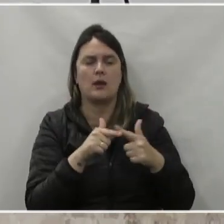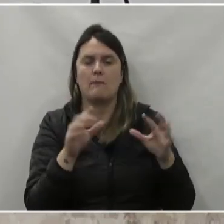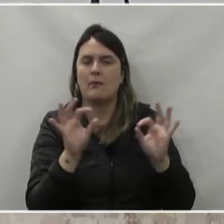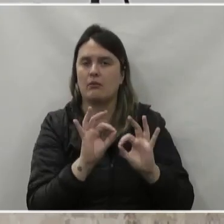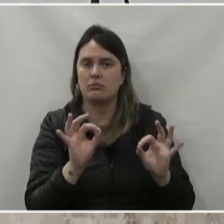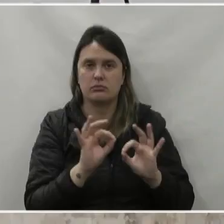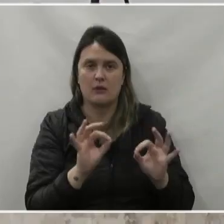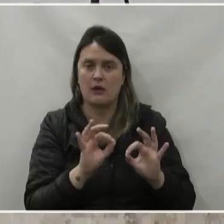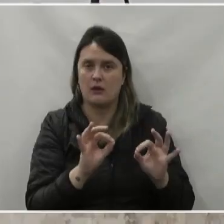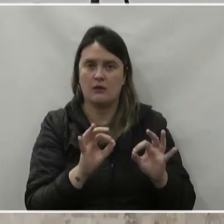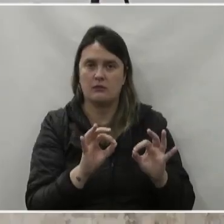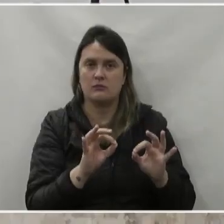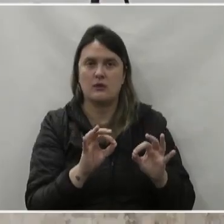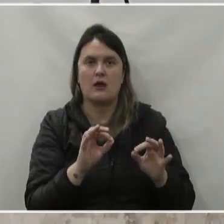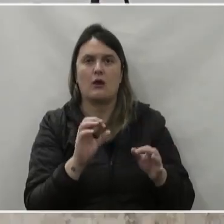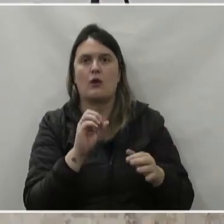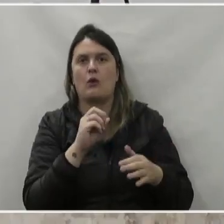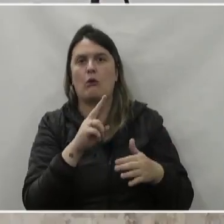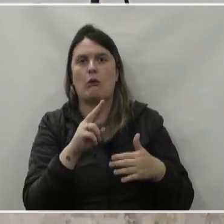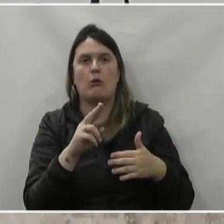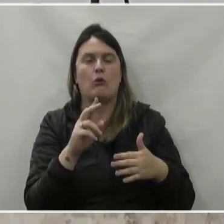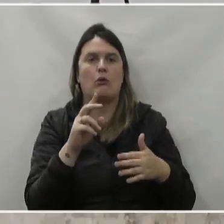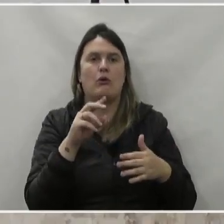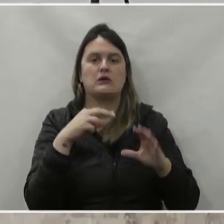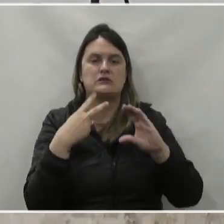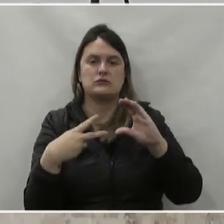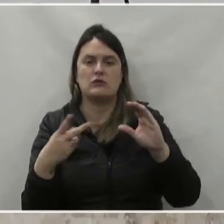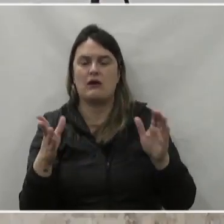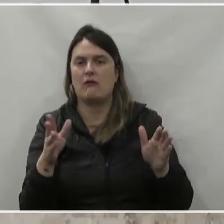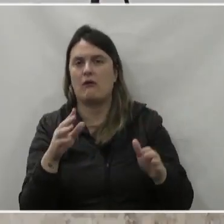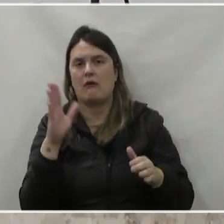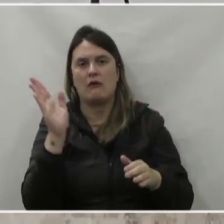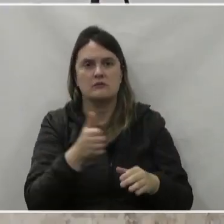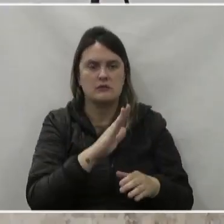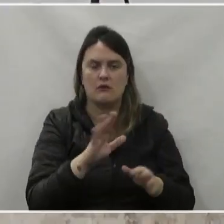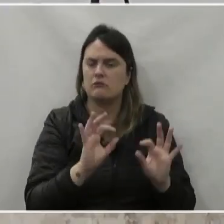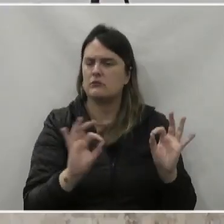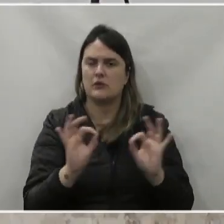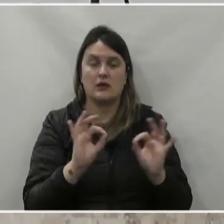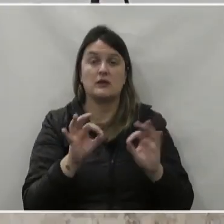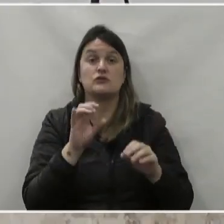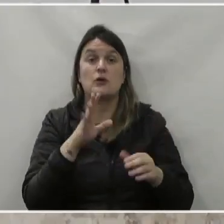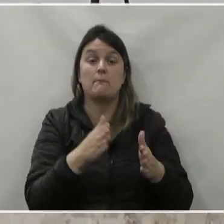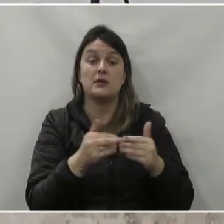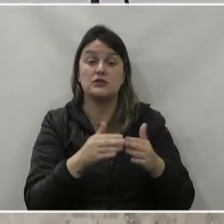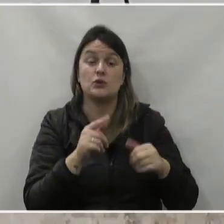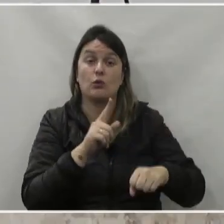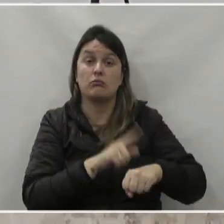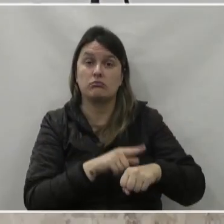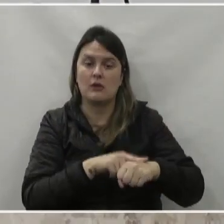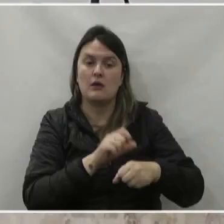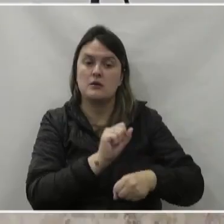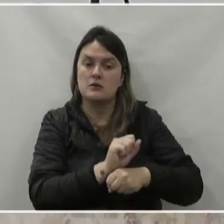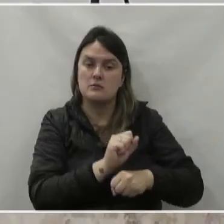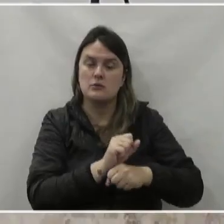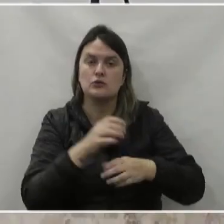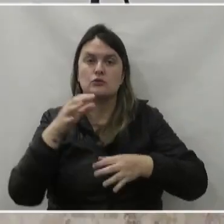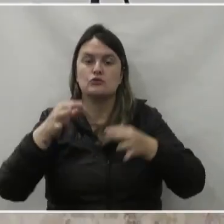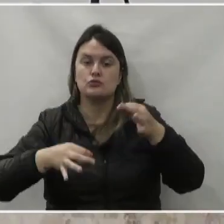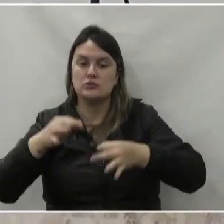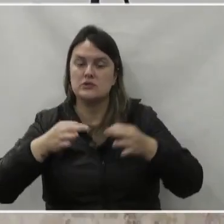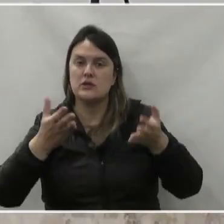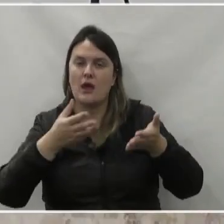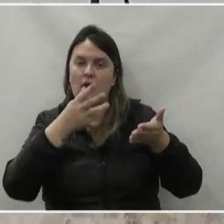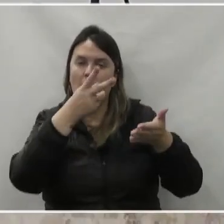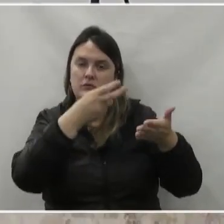tipo de censura às ações da Câmara de Vereadores, foi apenas uma medida preventiva, algo